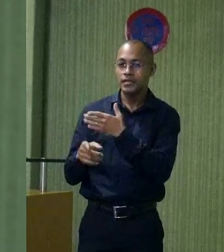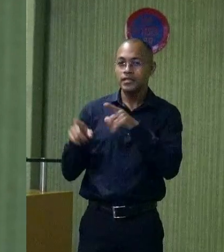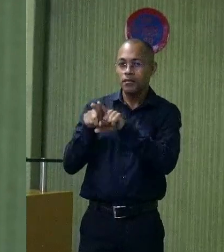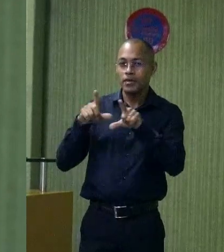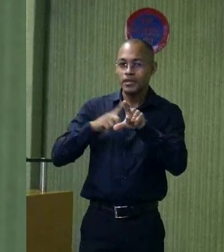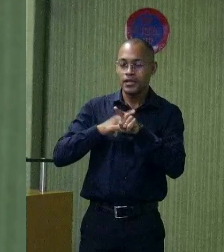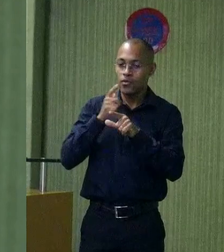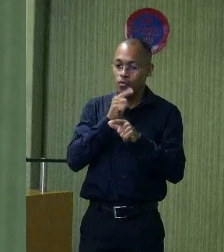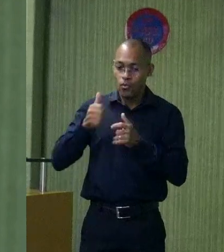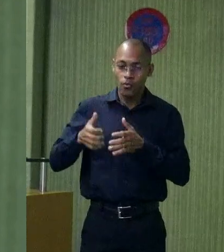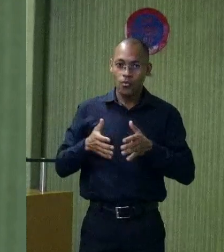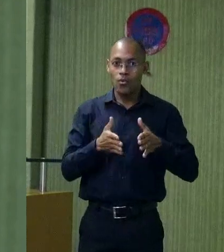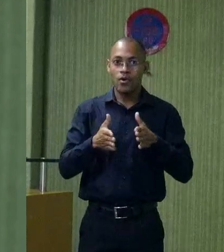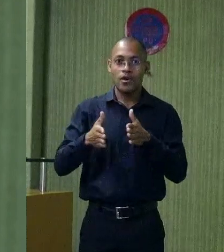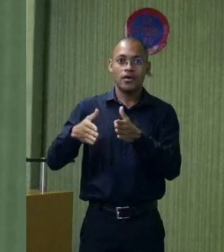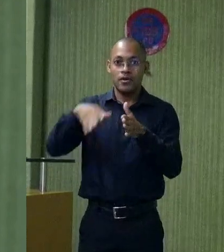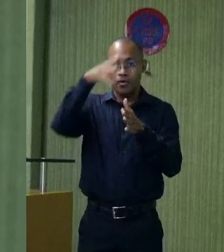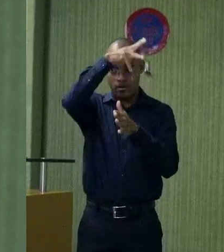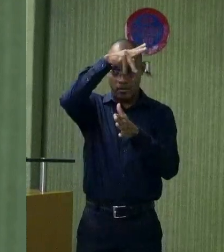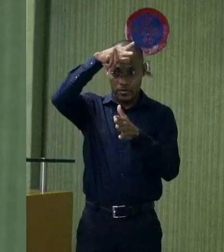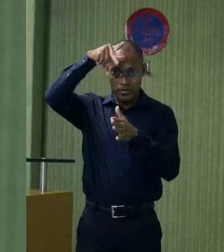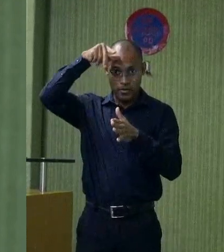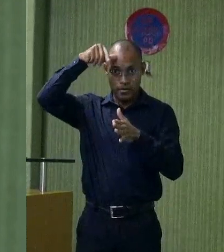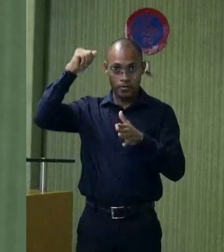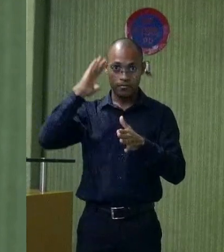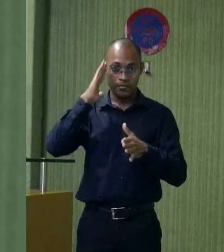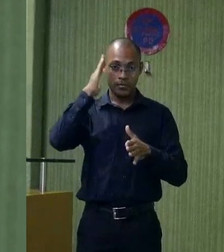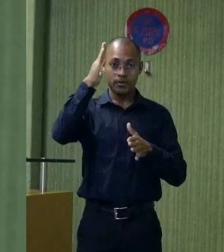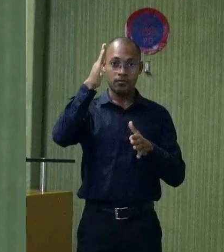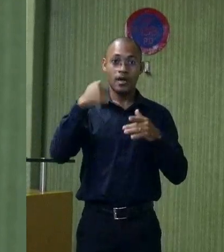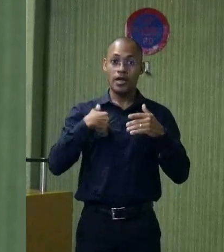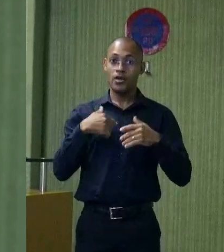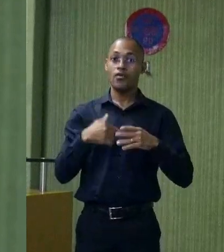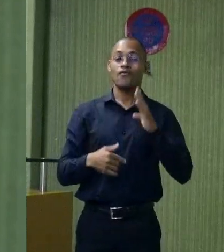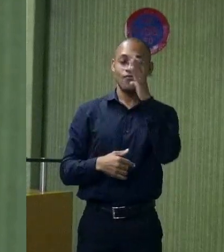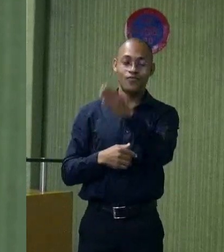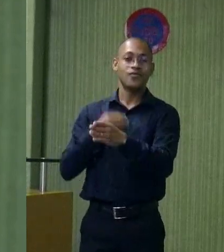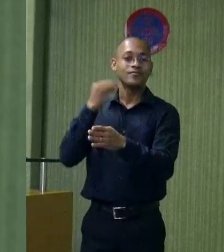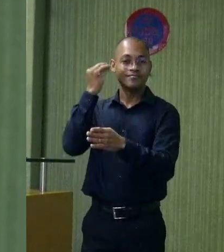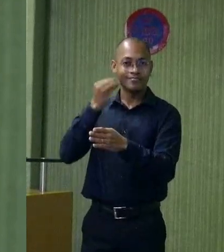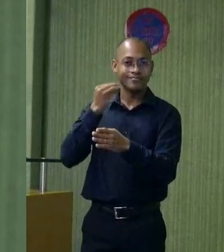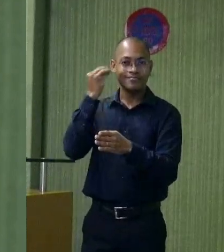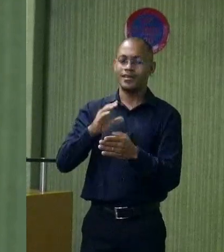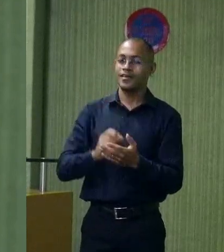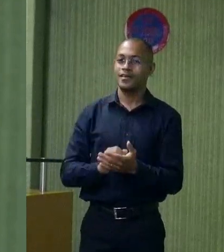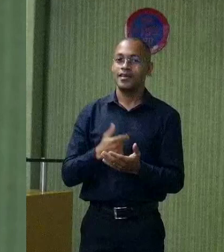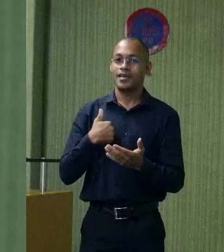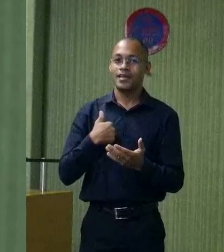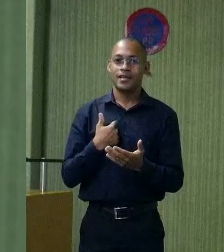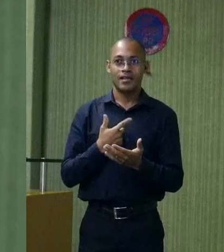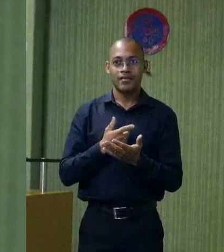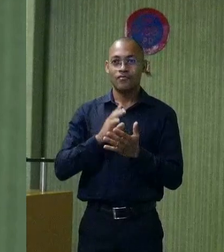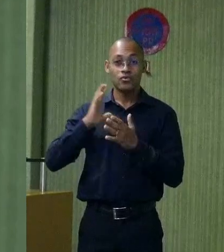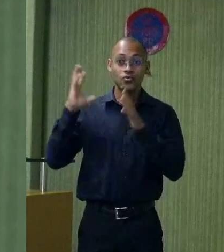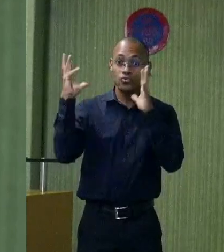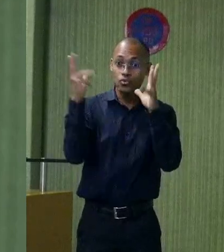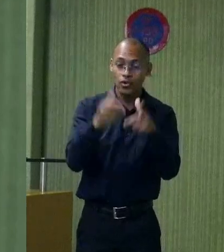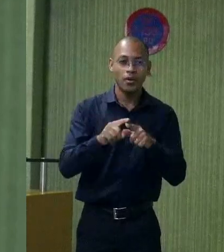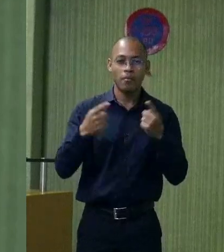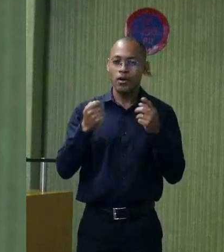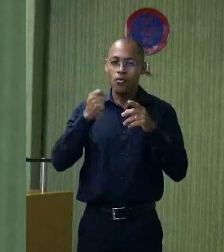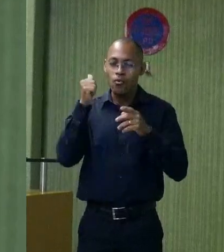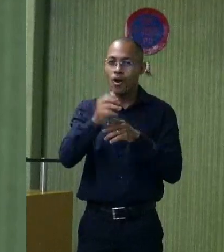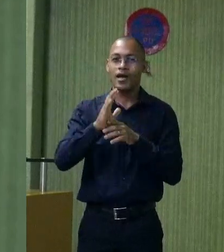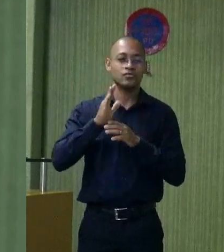Rio Amazonas a escola municipal Luiz Alberto Castelo eu fui lá viu gente eu já fui muitas escolas não fui em todas mas fui quase